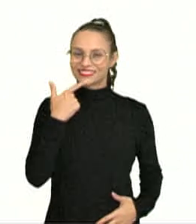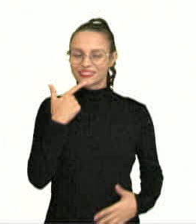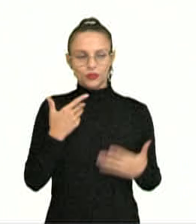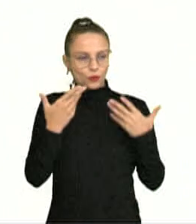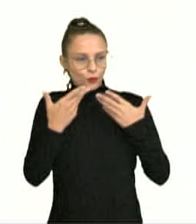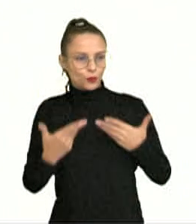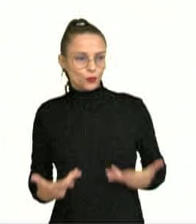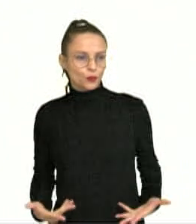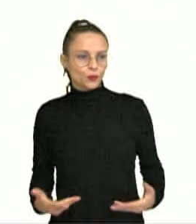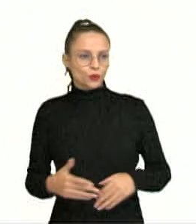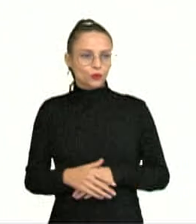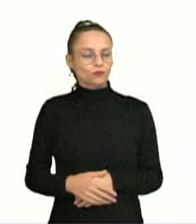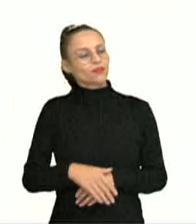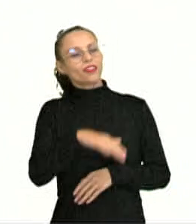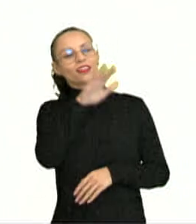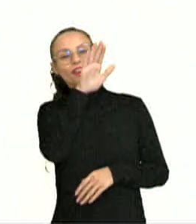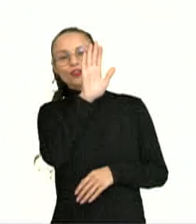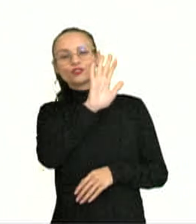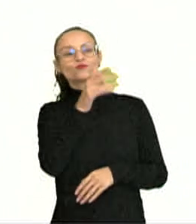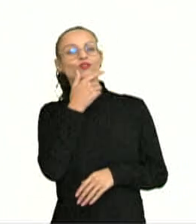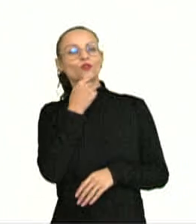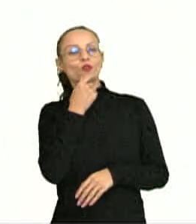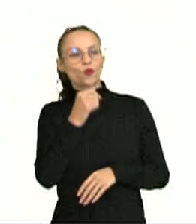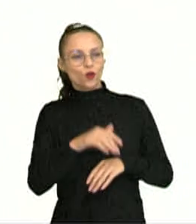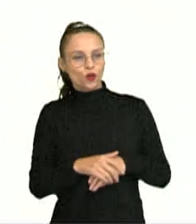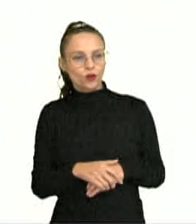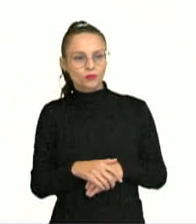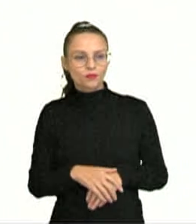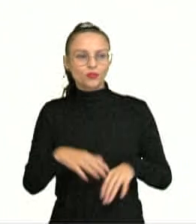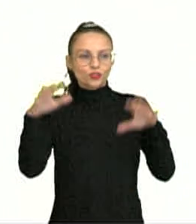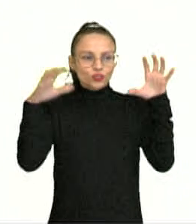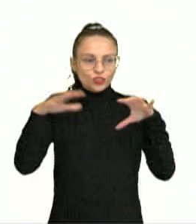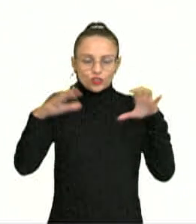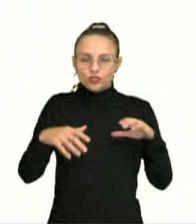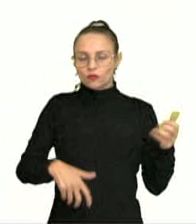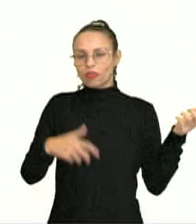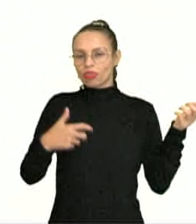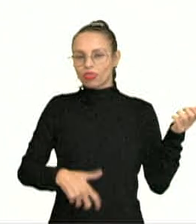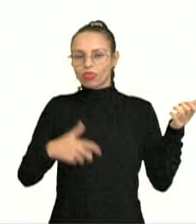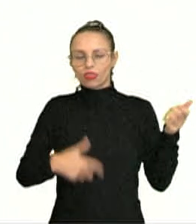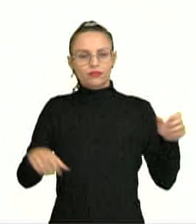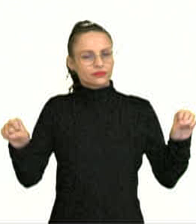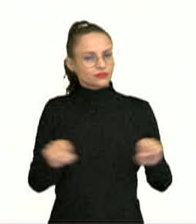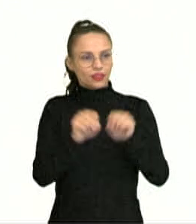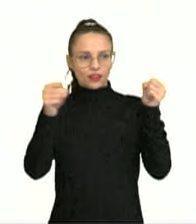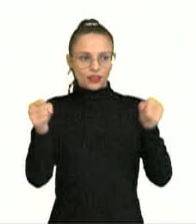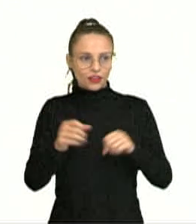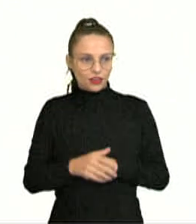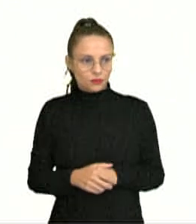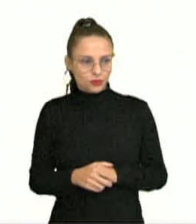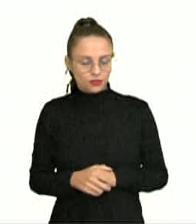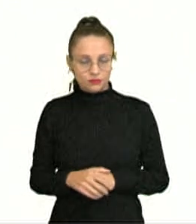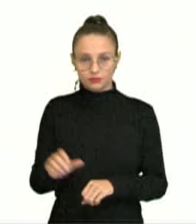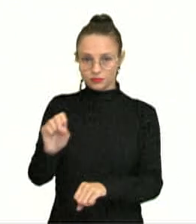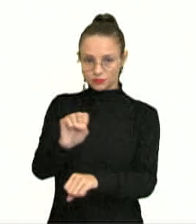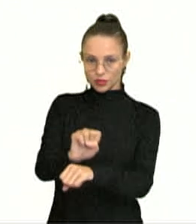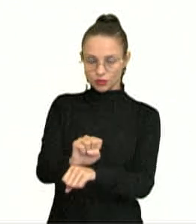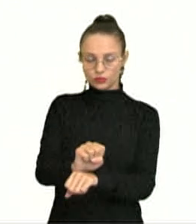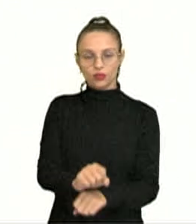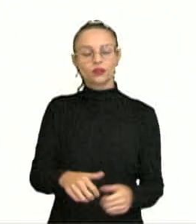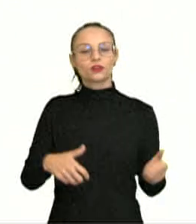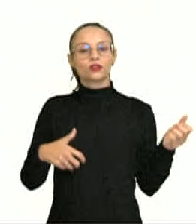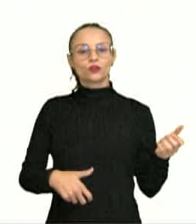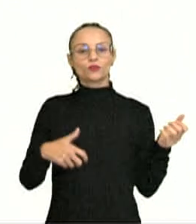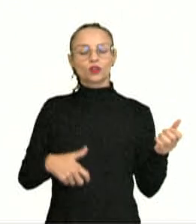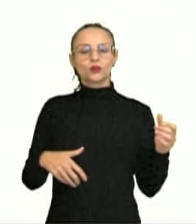fora. Ei, Juvencio, tocando na chuva, estraga a viola. Pausa, o violão